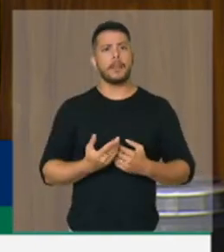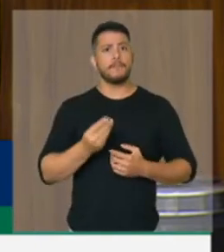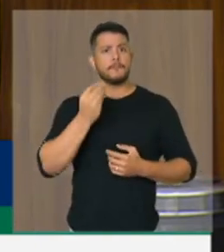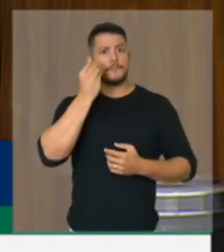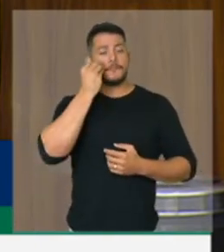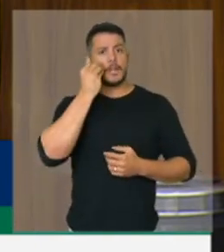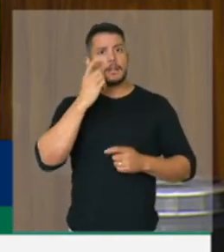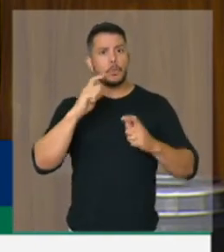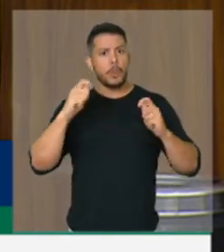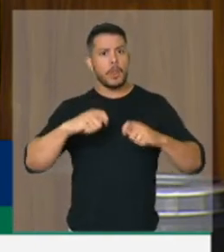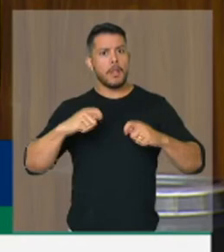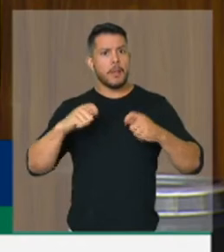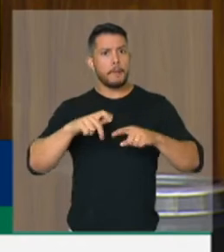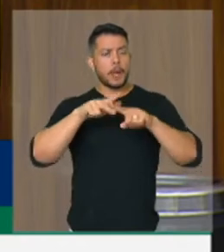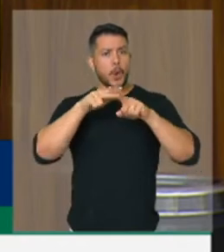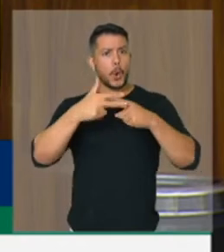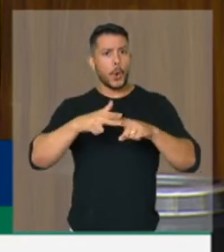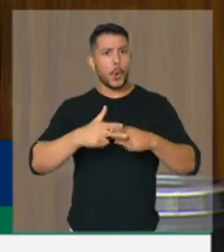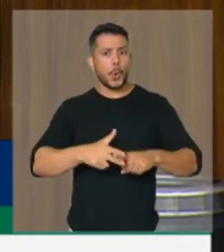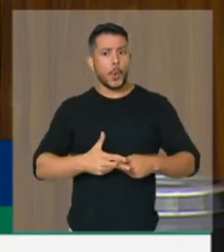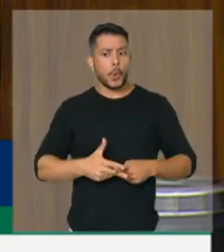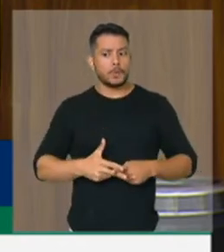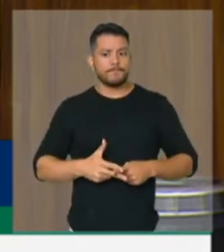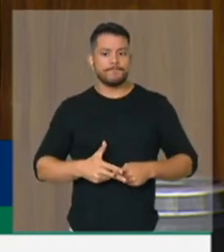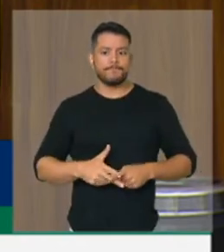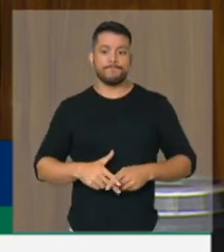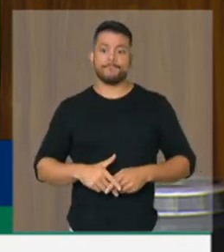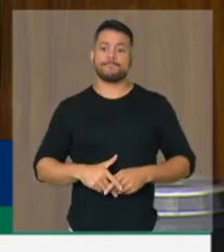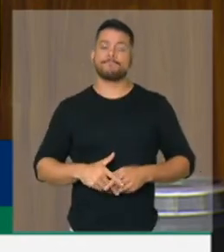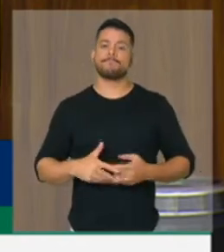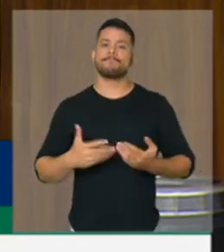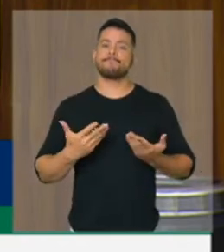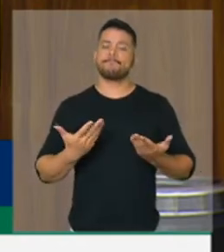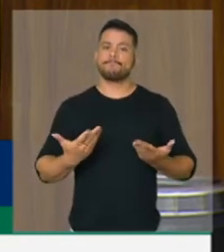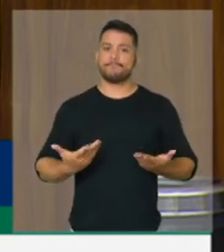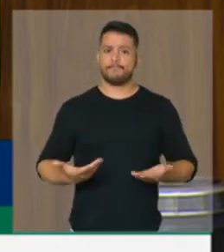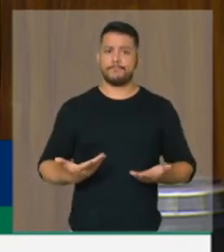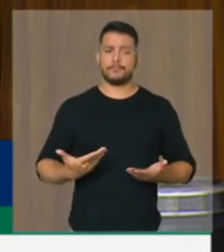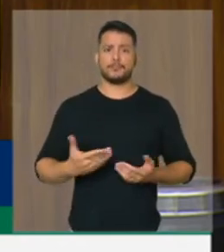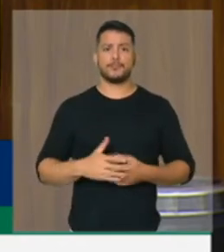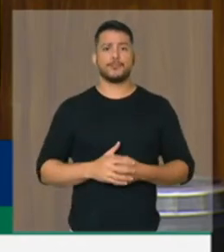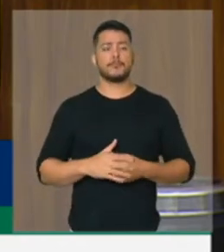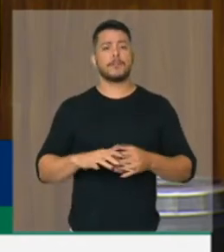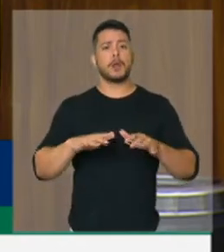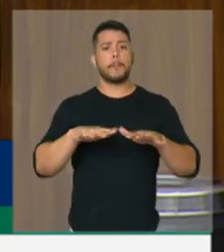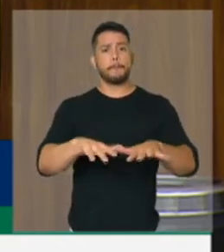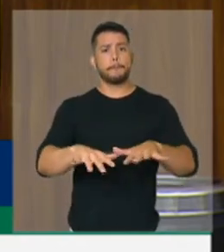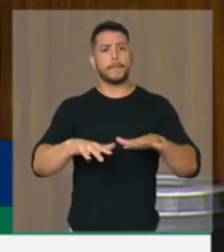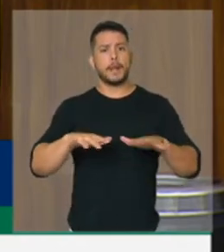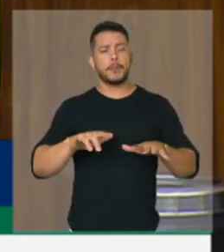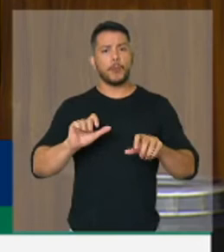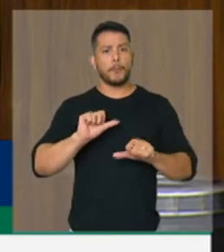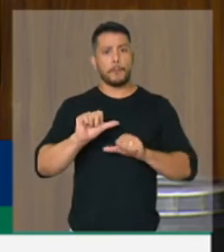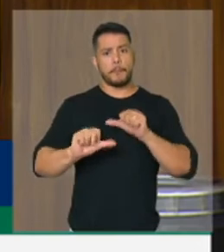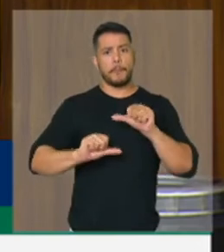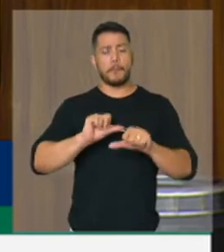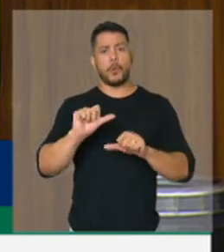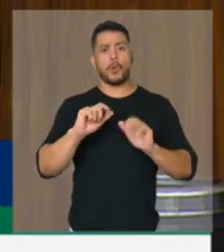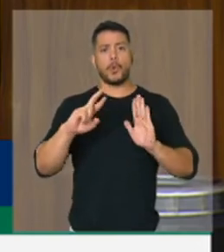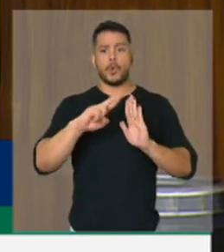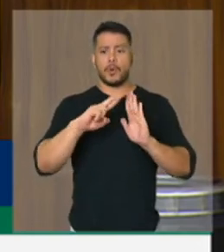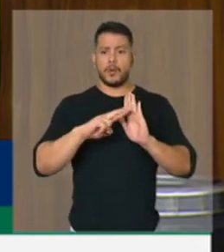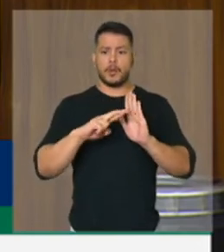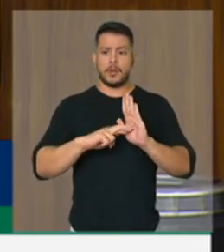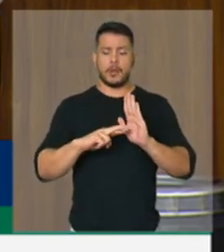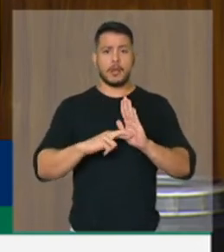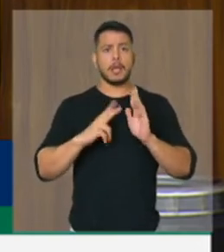oriental depois dessa quebradeira? E o parlamento lá modernizou suas regras. Assim como o presidente Arthur